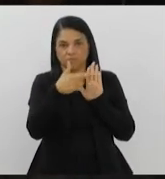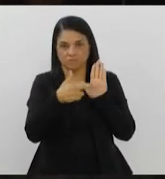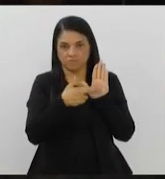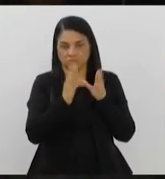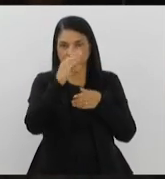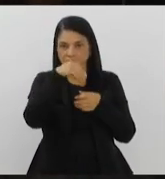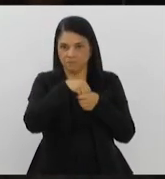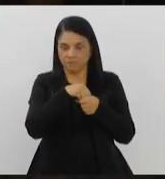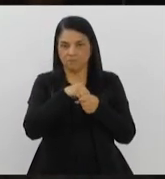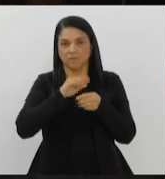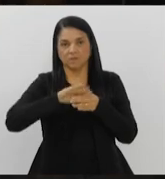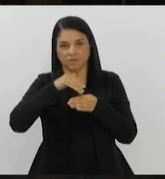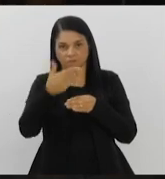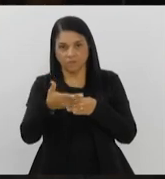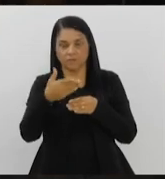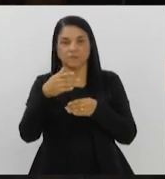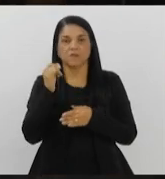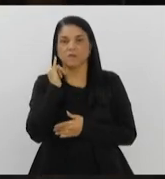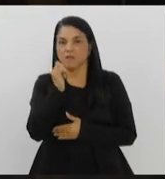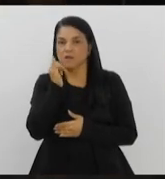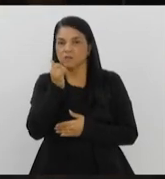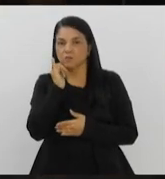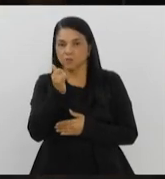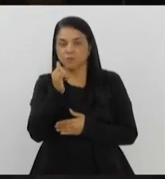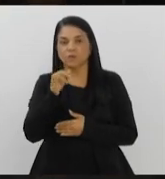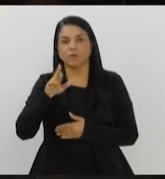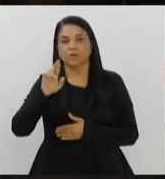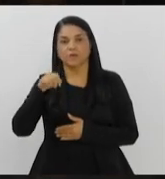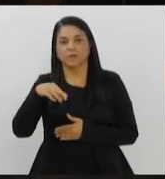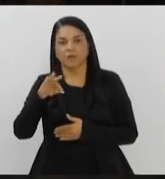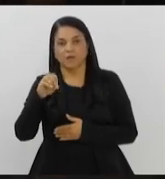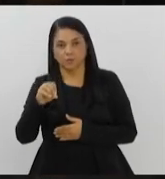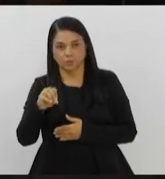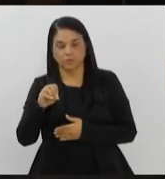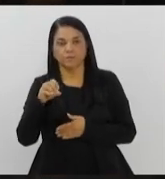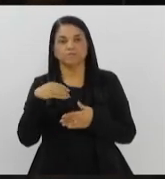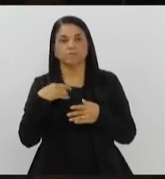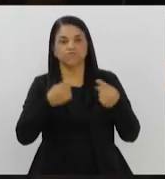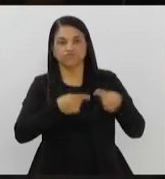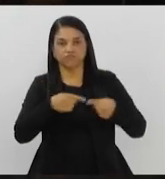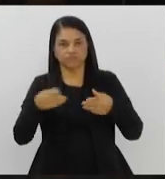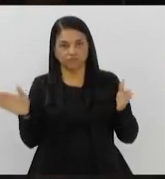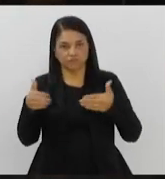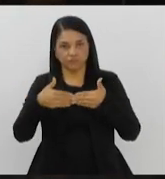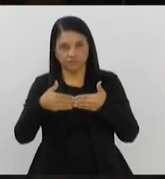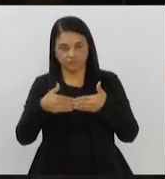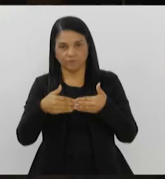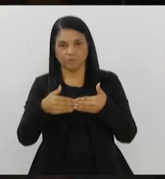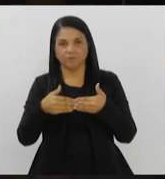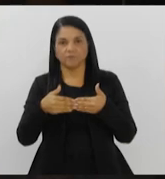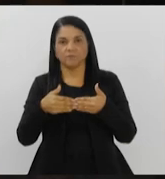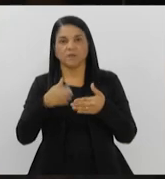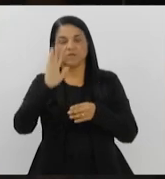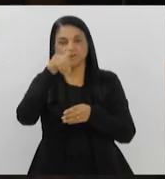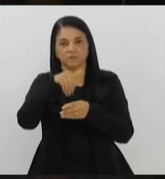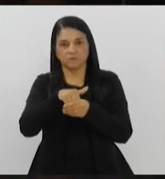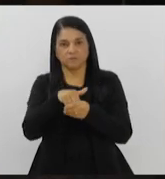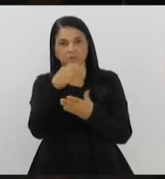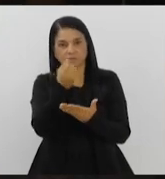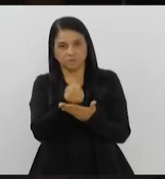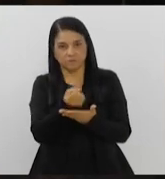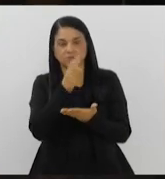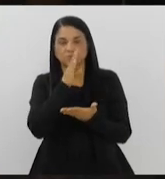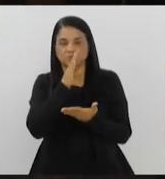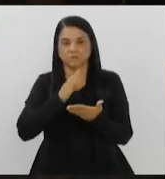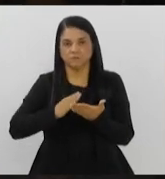externas, favorável. Relator, deputado Renato Miranda. Em discussão, não havendo quem queira discutir, encerrada a discussão, em votação, os senhores que aprovam,